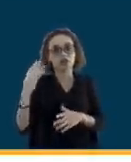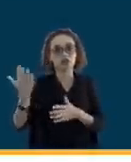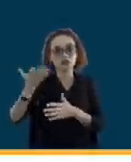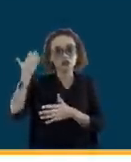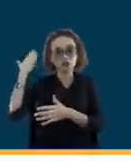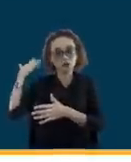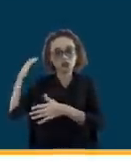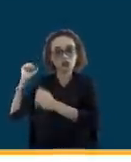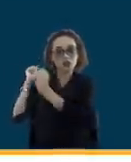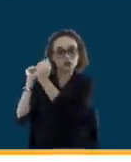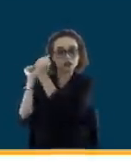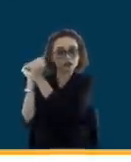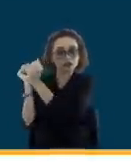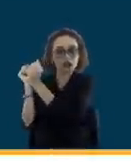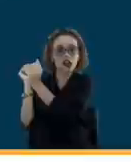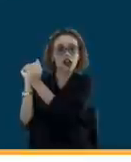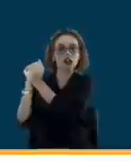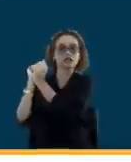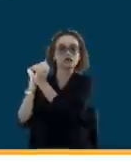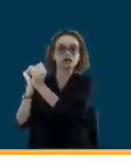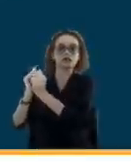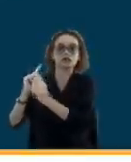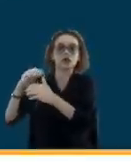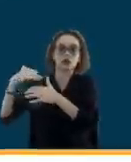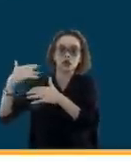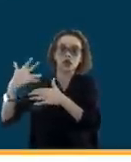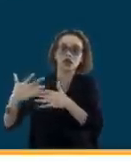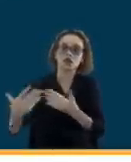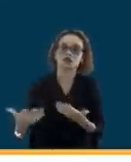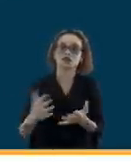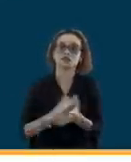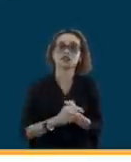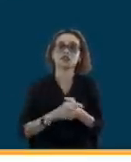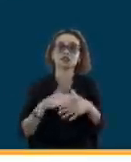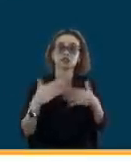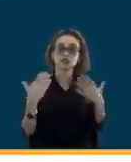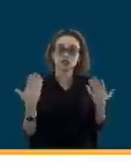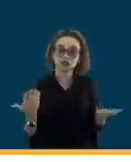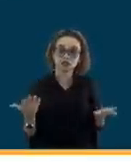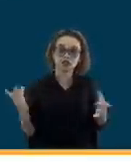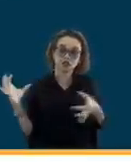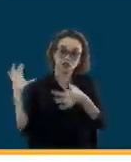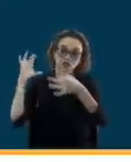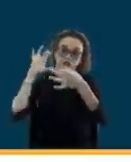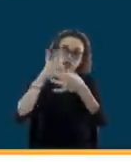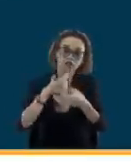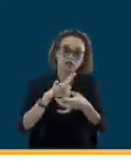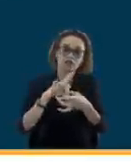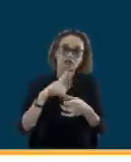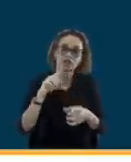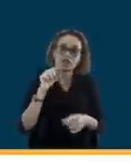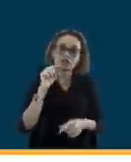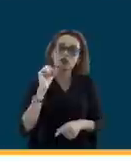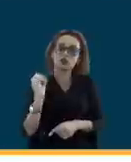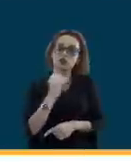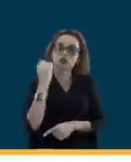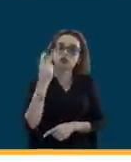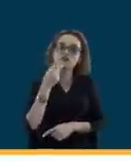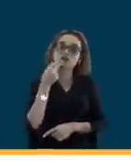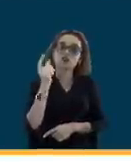escravagista, explorador, etc., etc. Então, com relação a isso, é importante ressaltar que